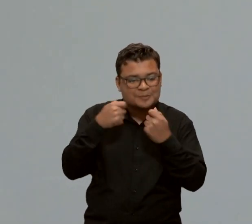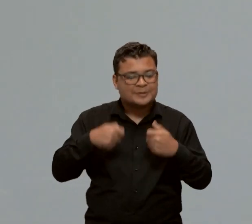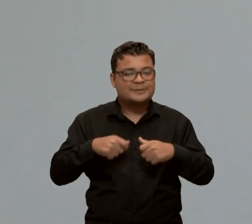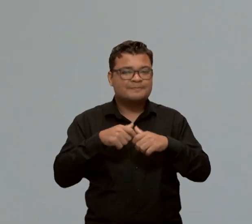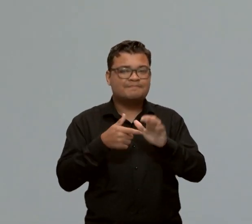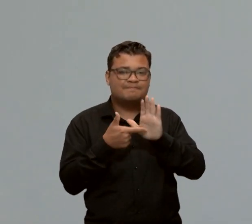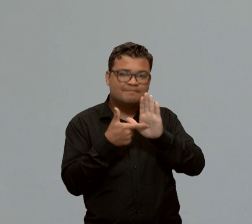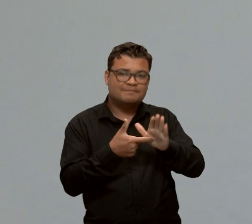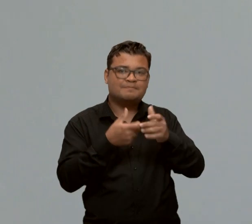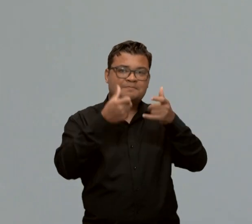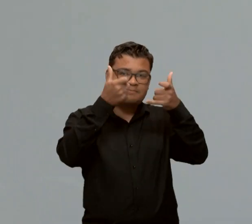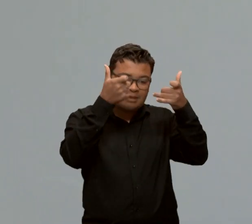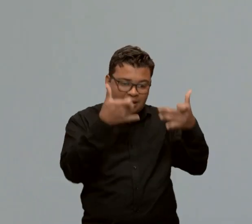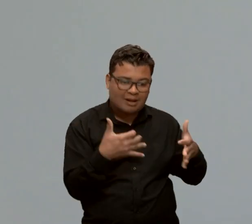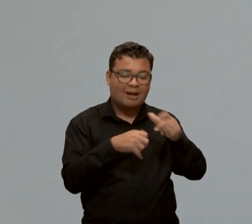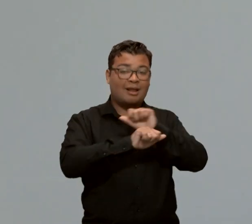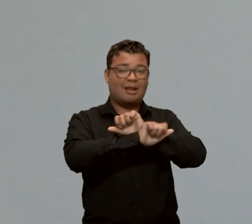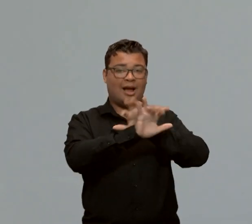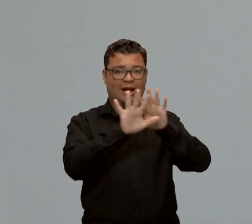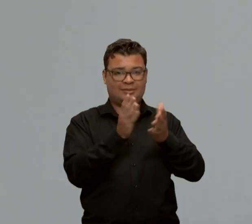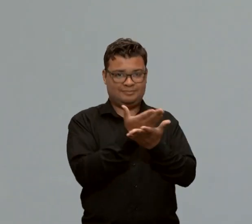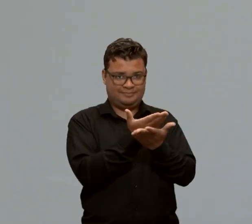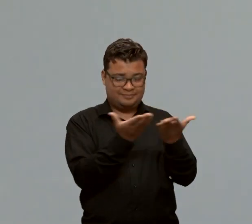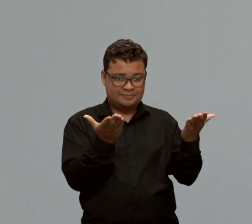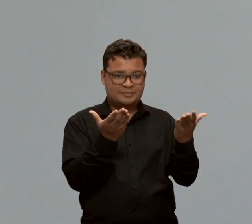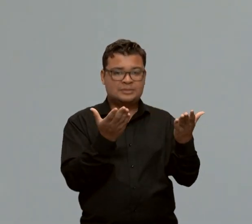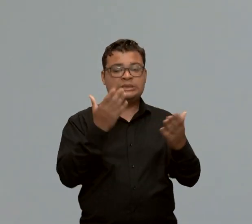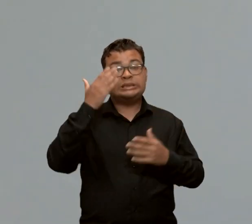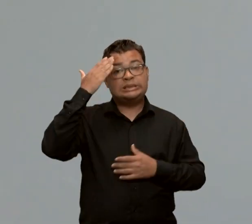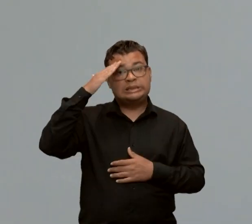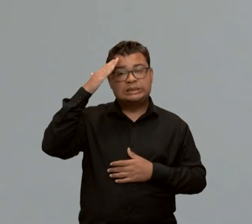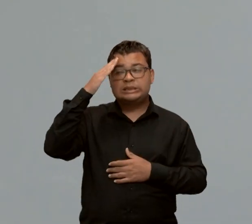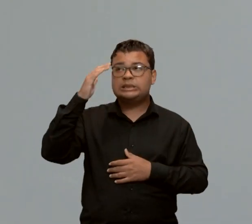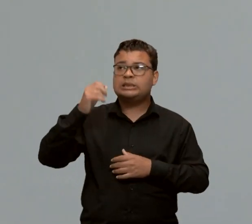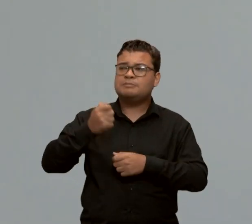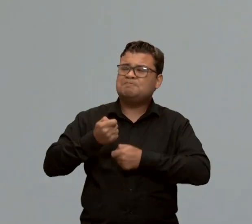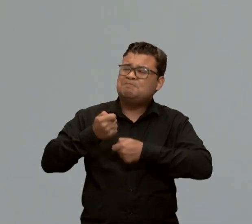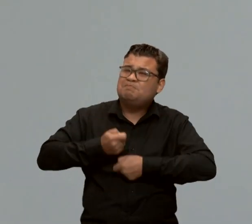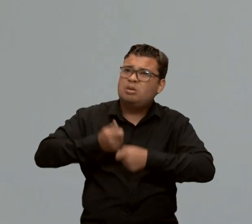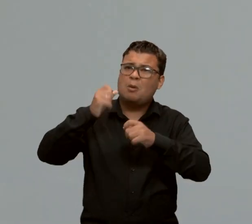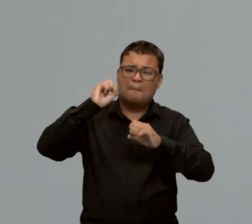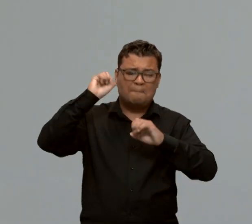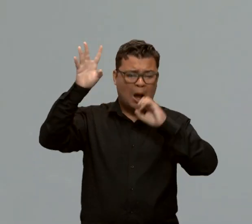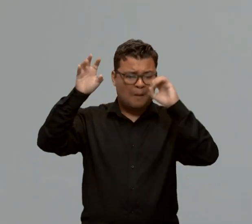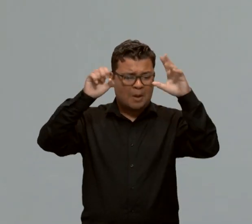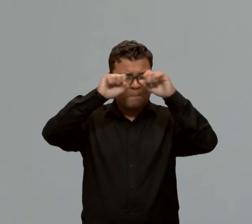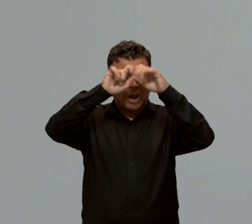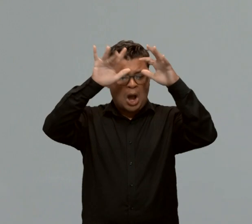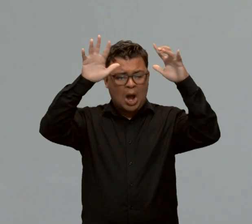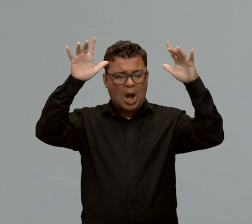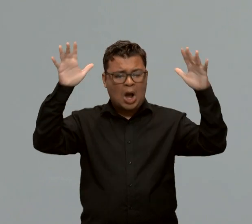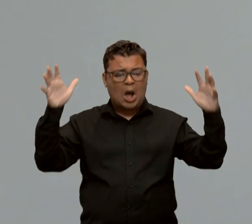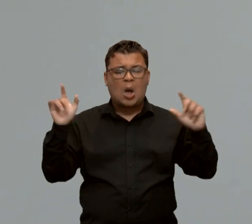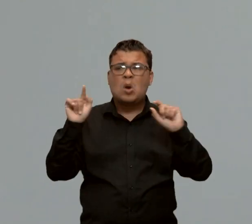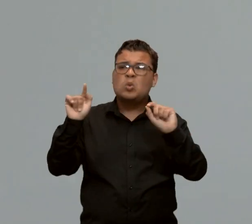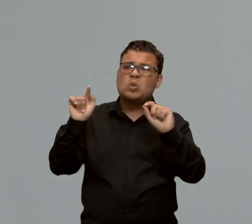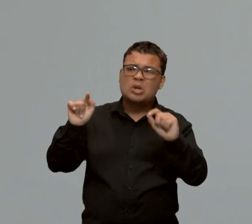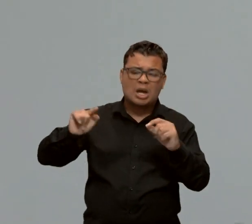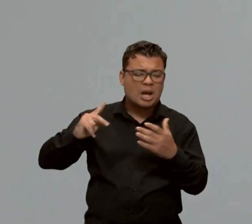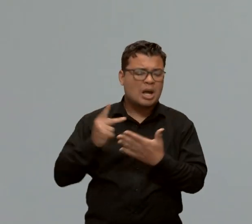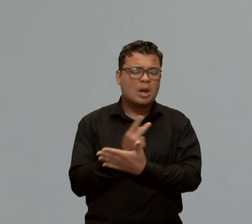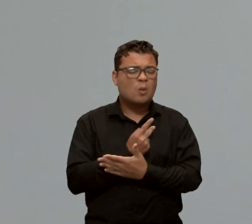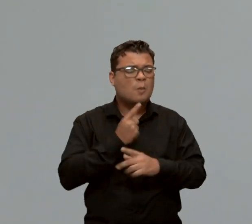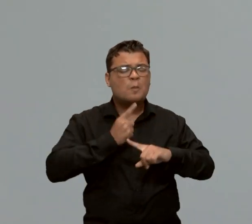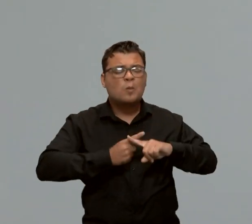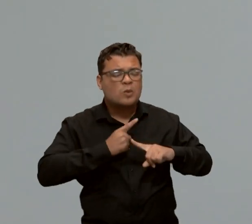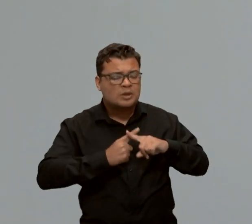esclarecer aquele público o que é que está acontecendo, os fogos, tem alguém soltando os fogos, explicar o porquê disso está acontecendo.